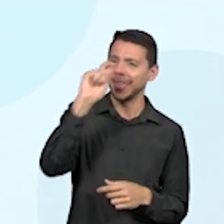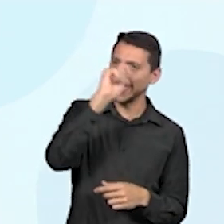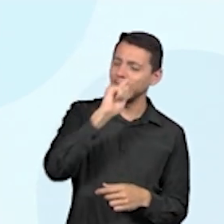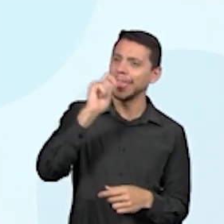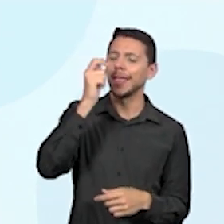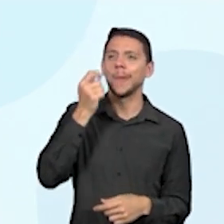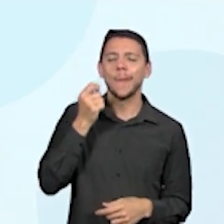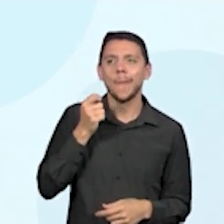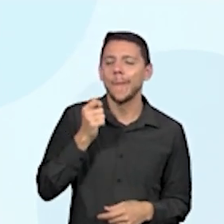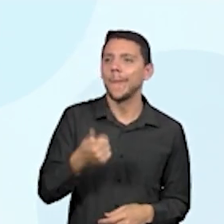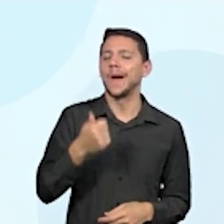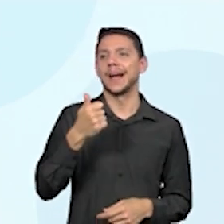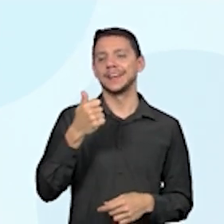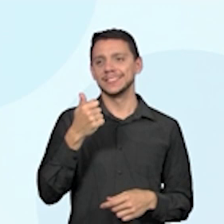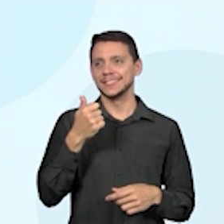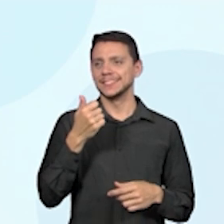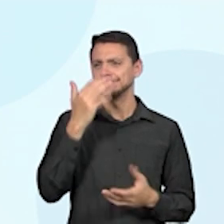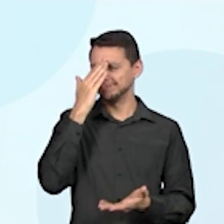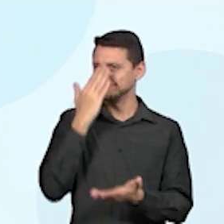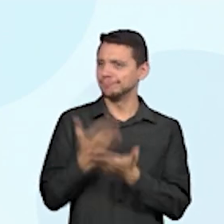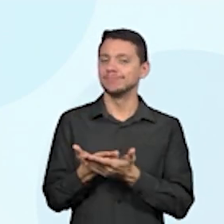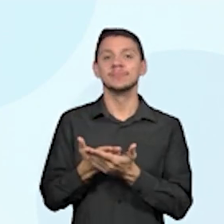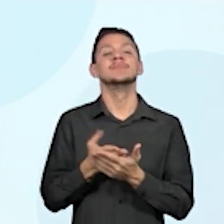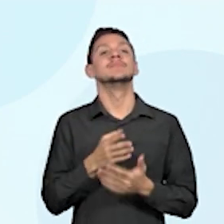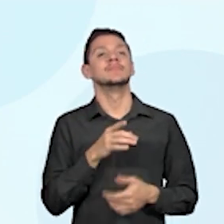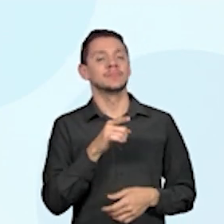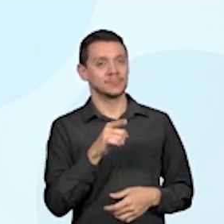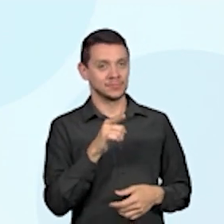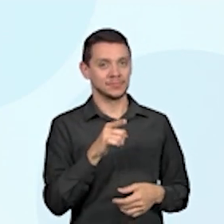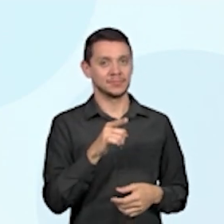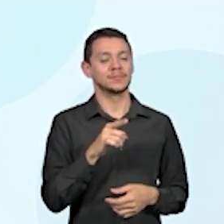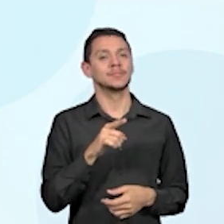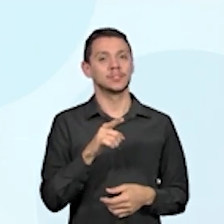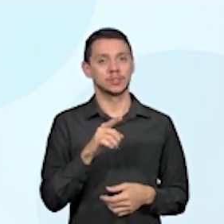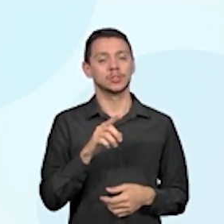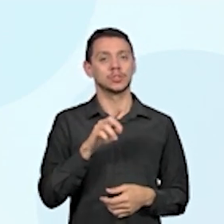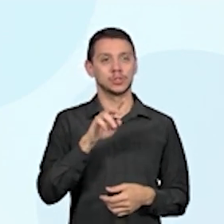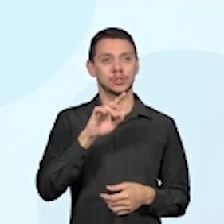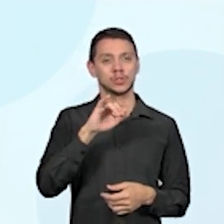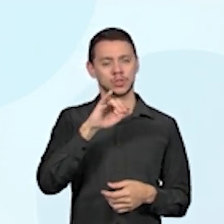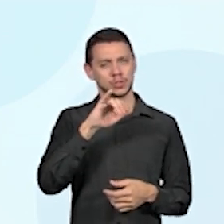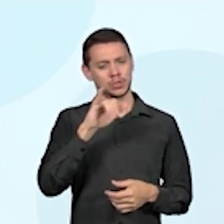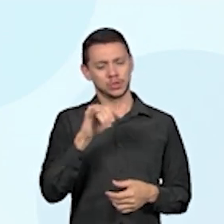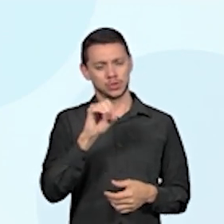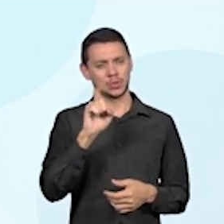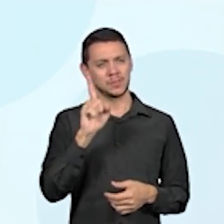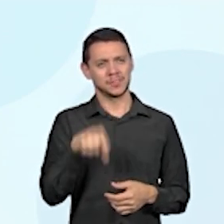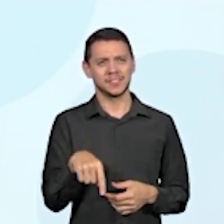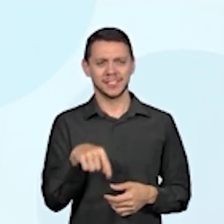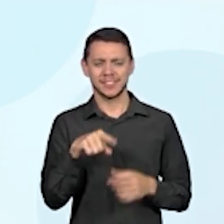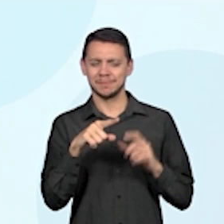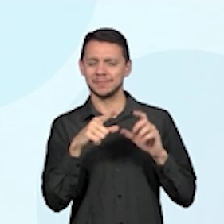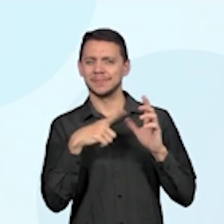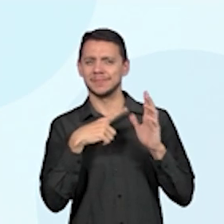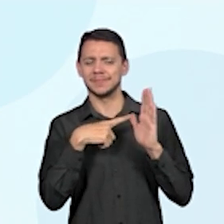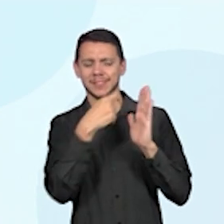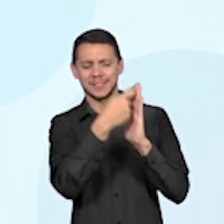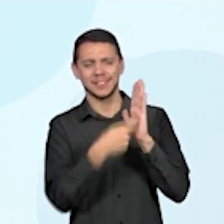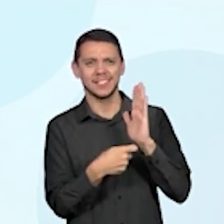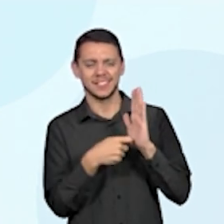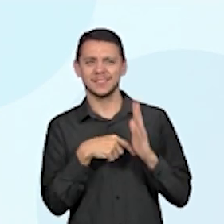E o José, no seu quadrinho, tem o seguinte texto. Quase te peguei, meus braços estão